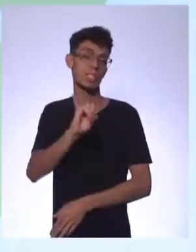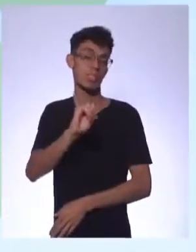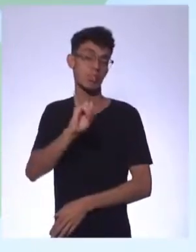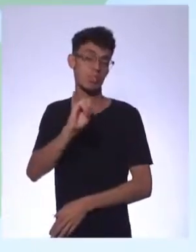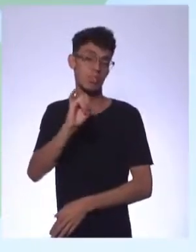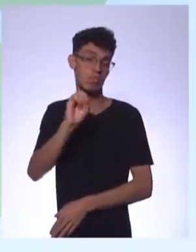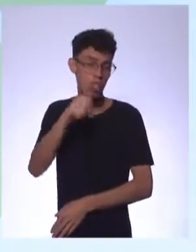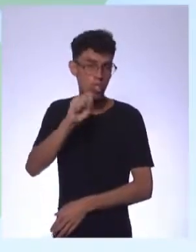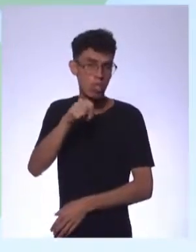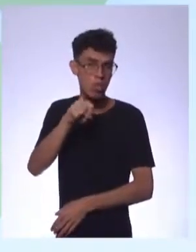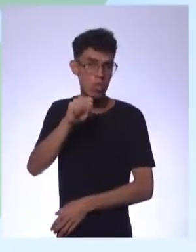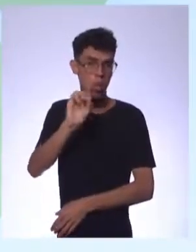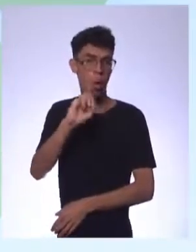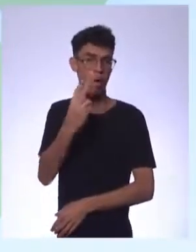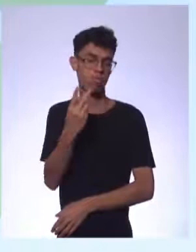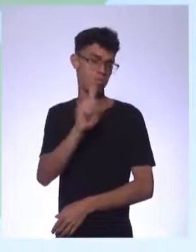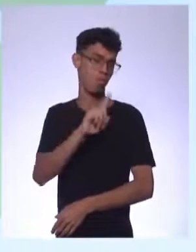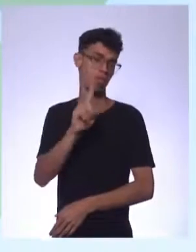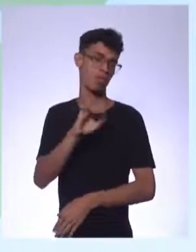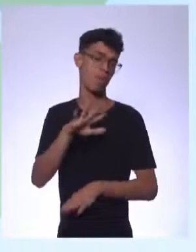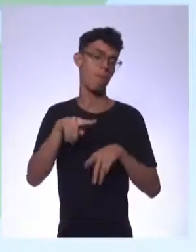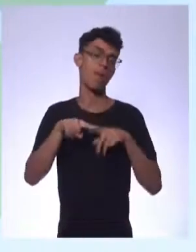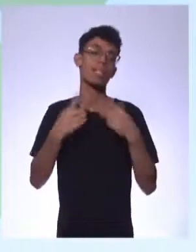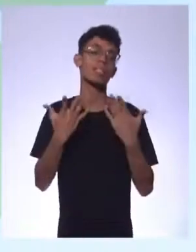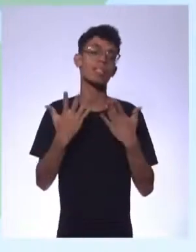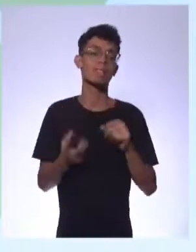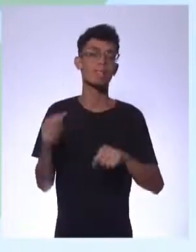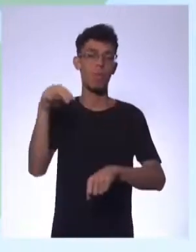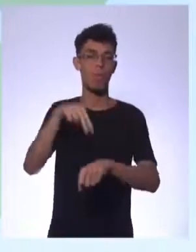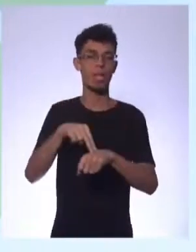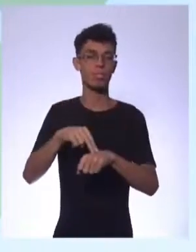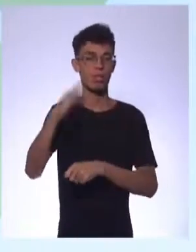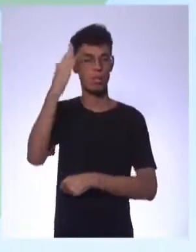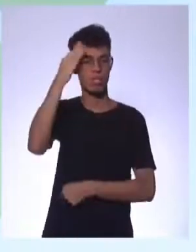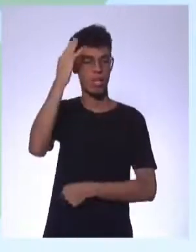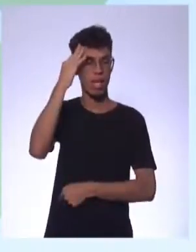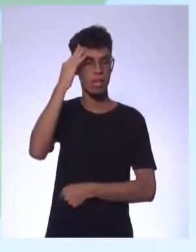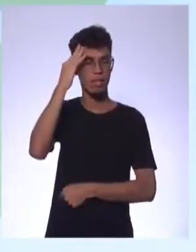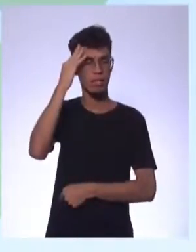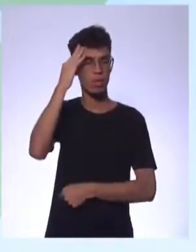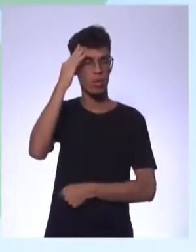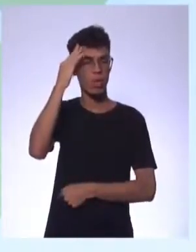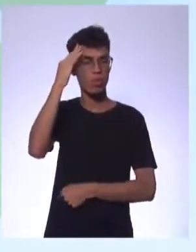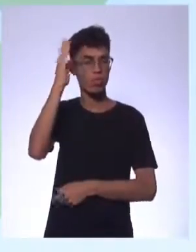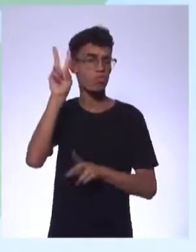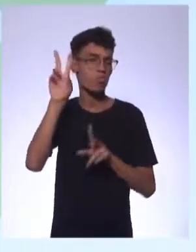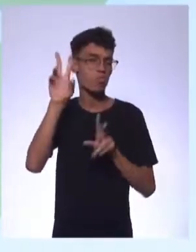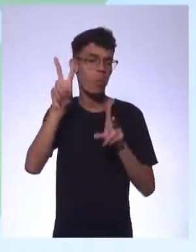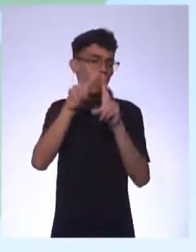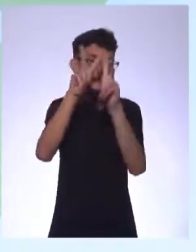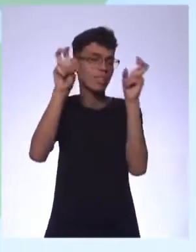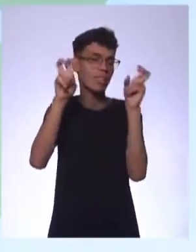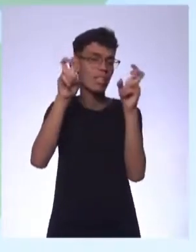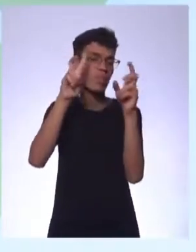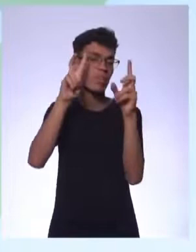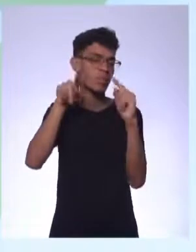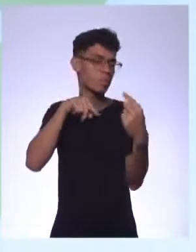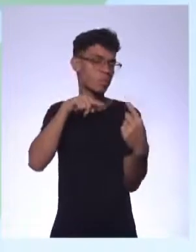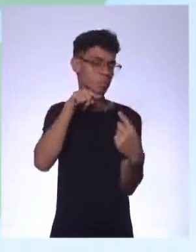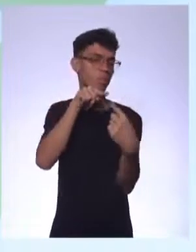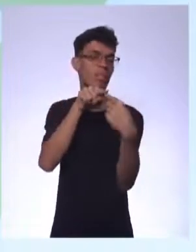Né? Mas quando eu tenho um posicionamento de determinado assunto, eu